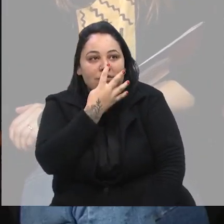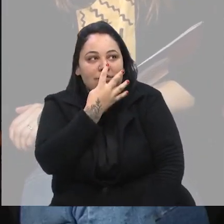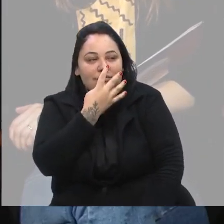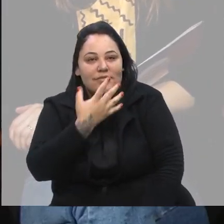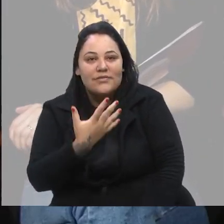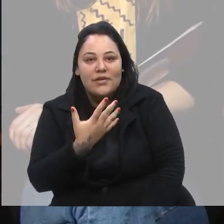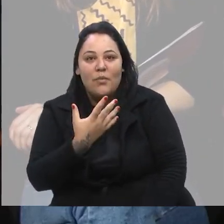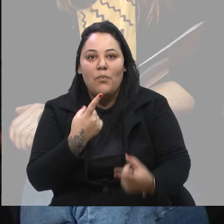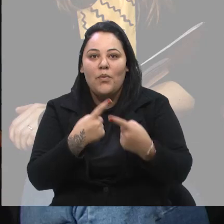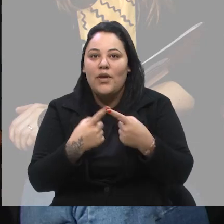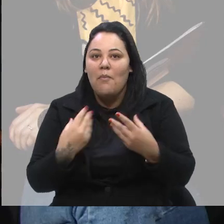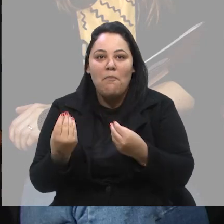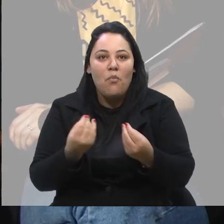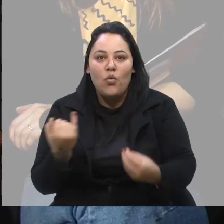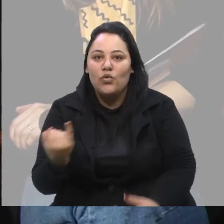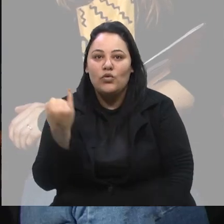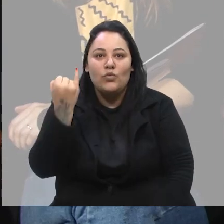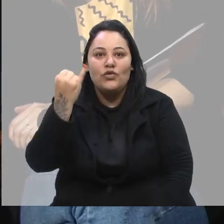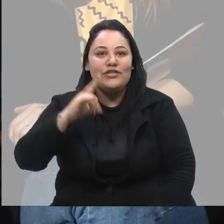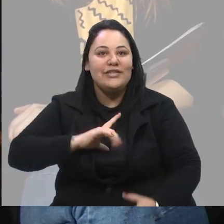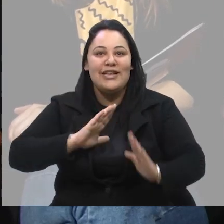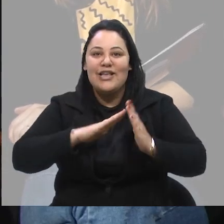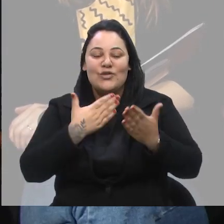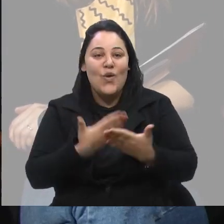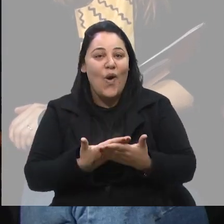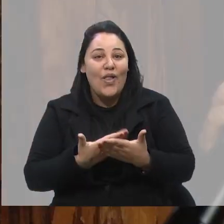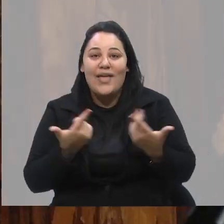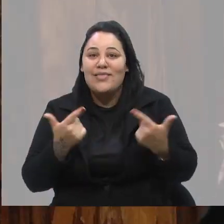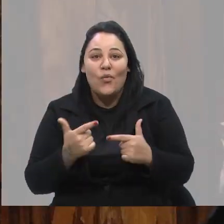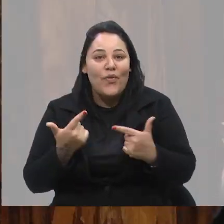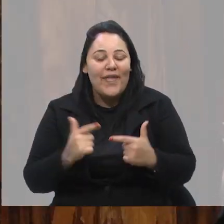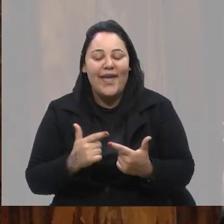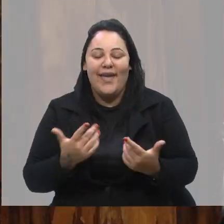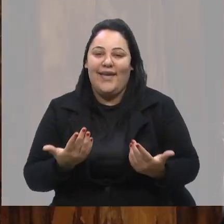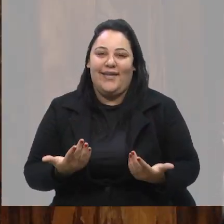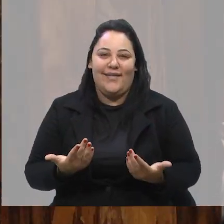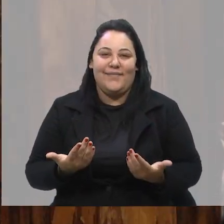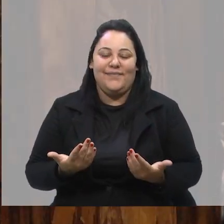de suma importância ter isso nas escolas, mas não existe.